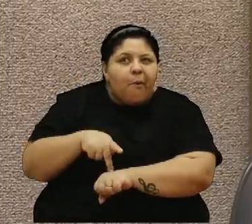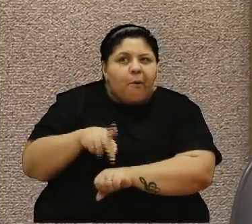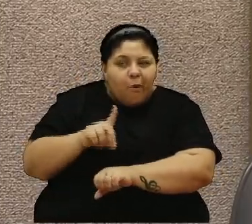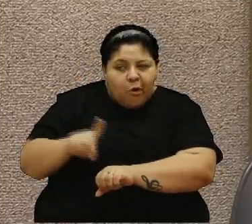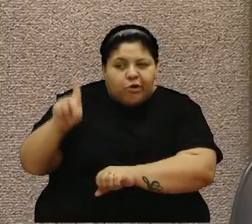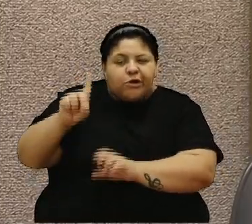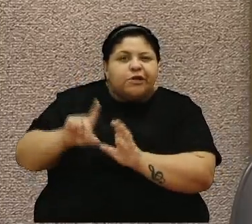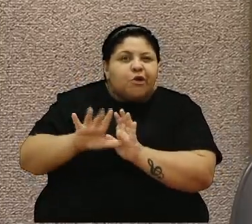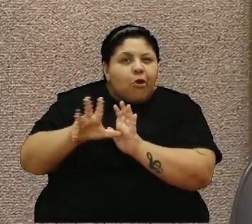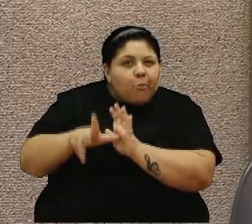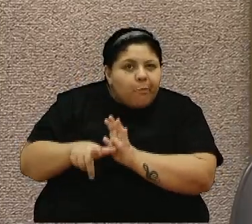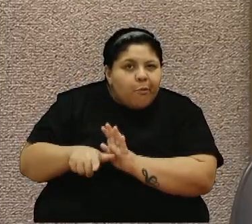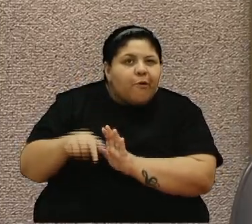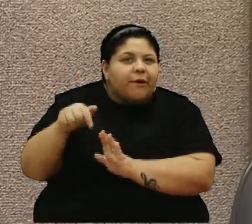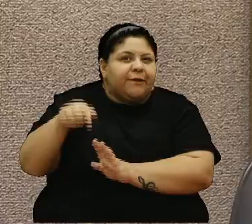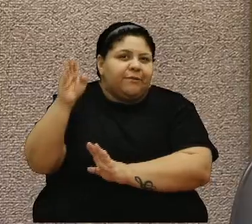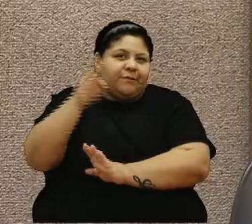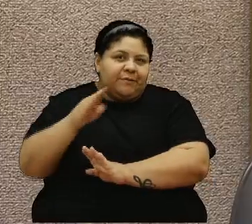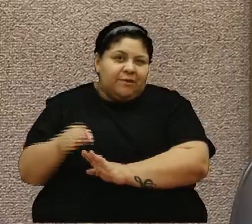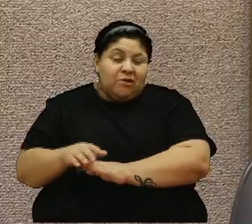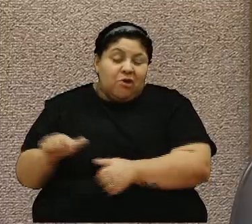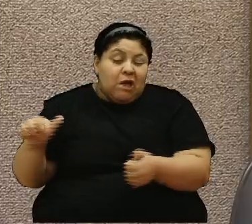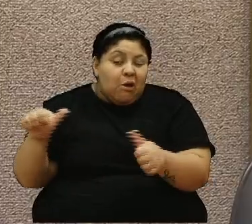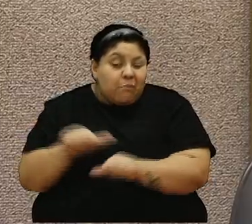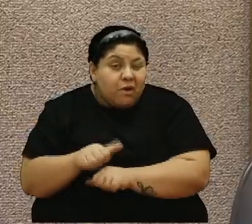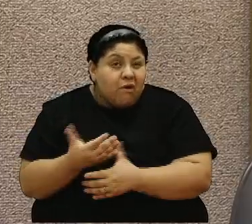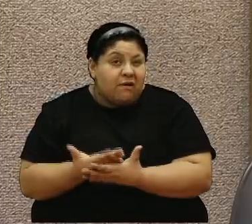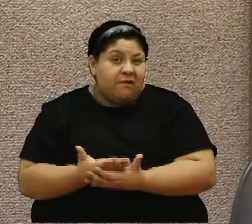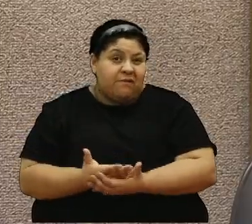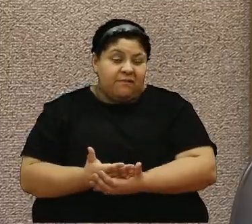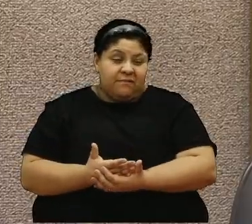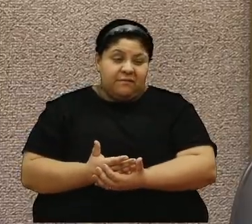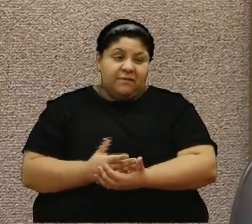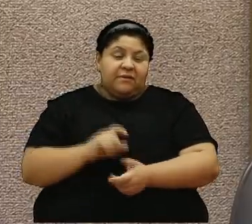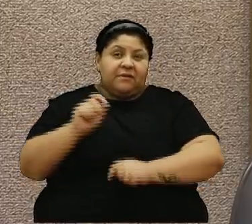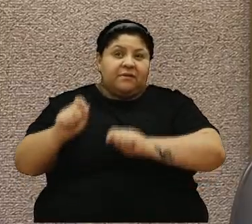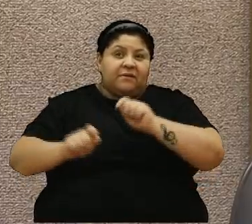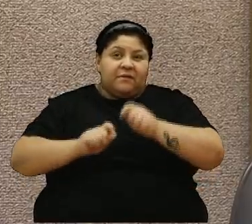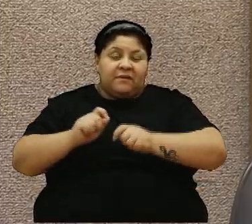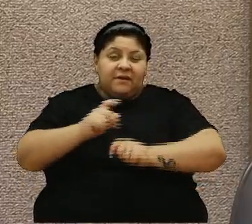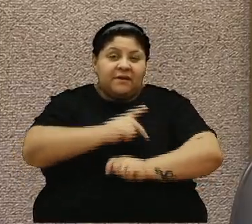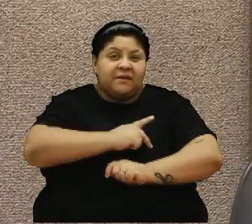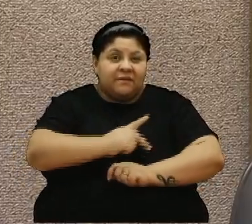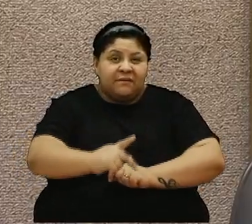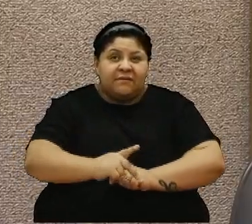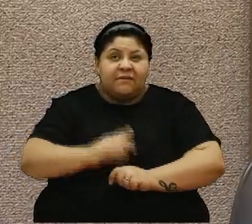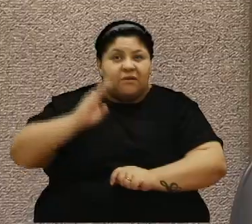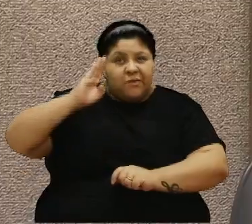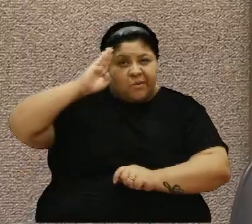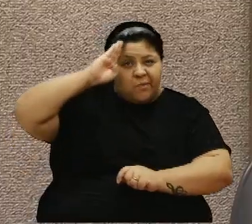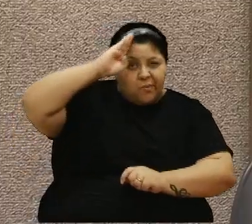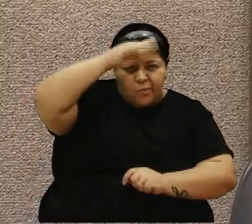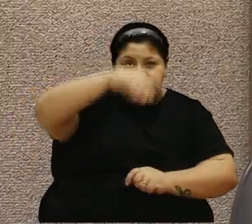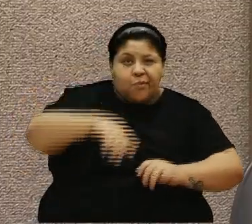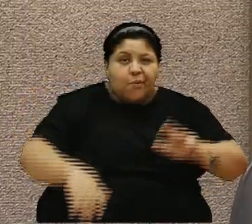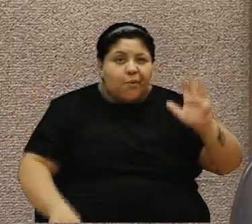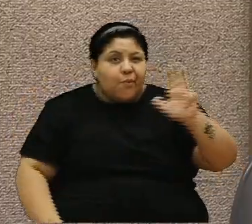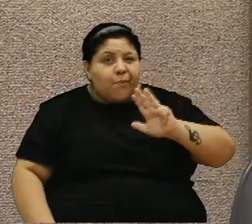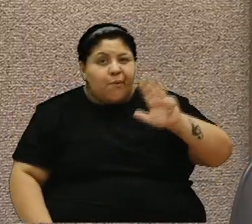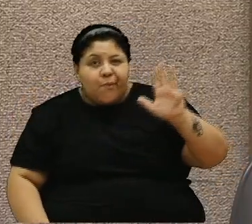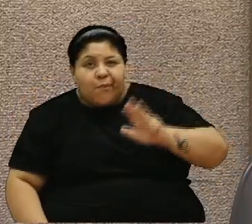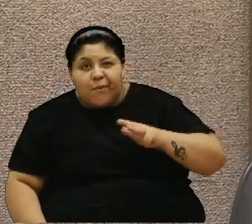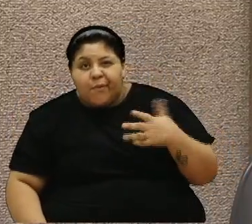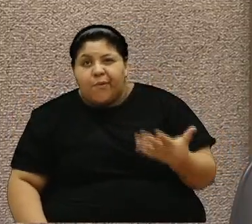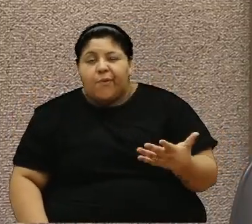nesse país. E o pior de tudo, quem vai para a presidência, seja o Bolsonaro, seja o Lula,